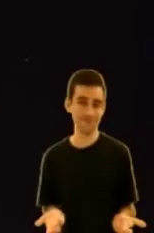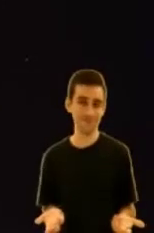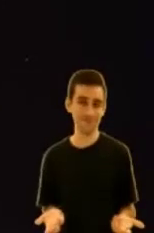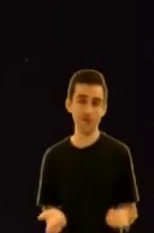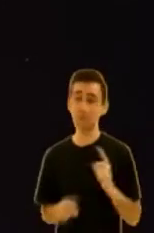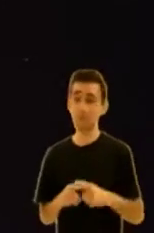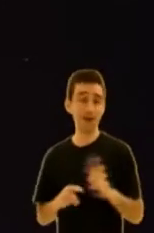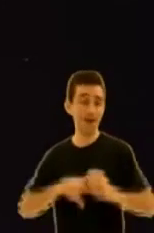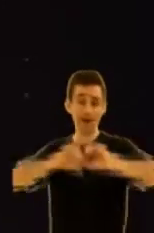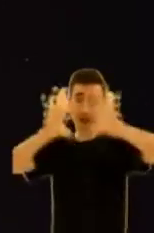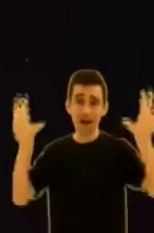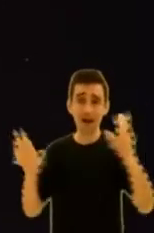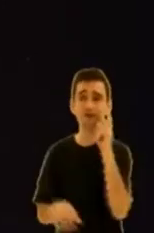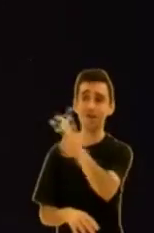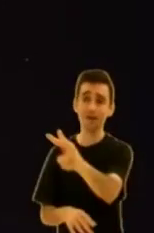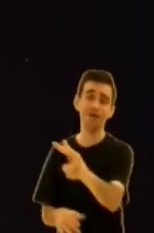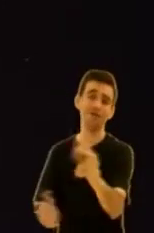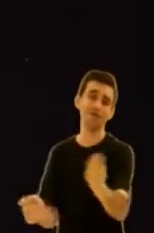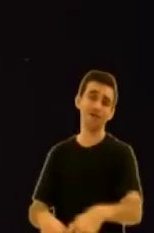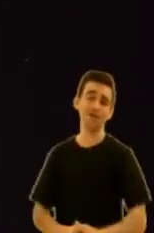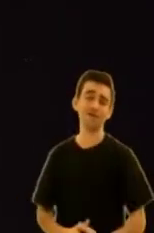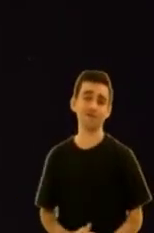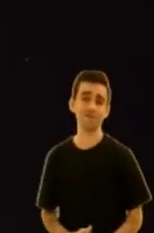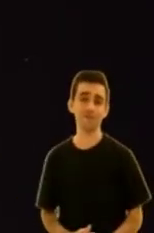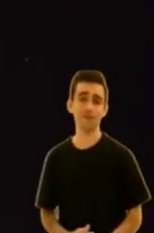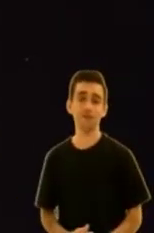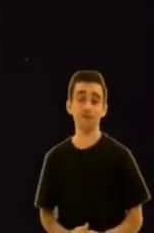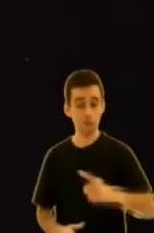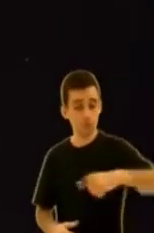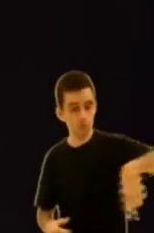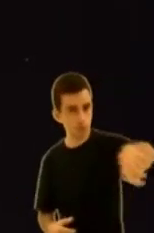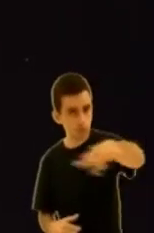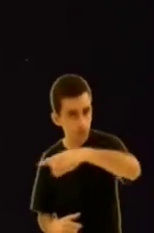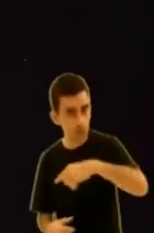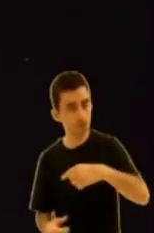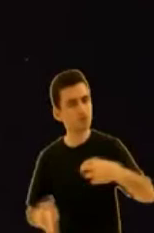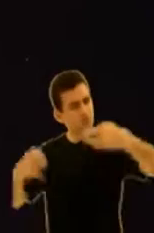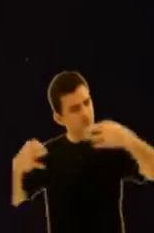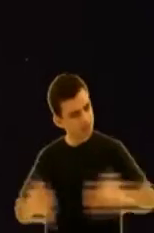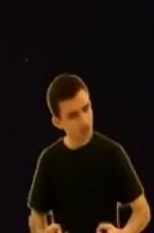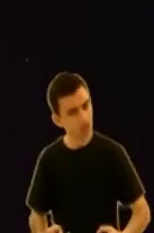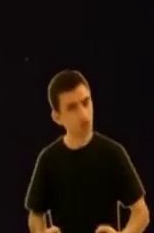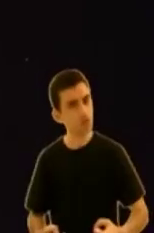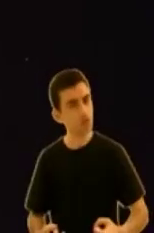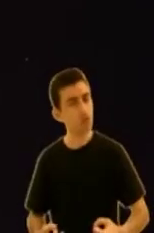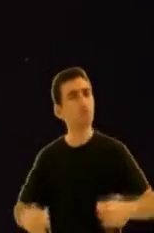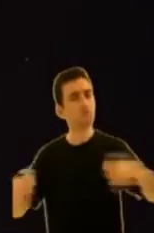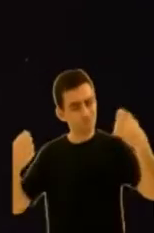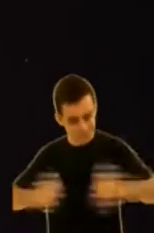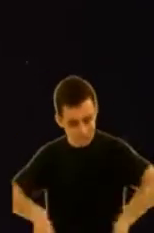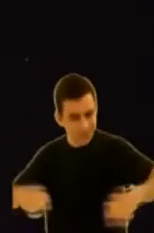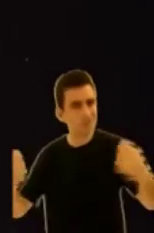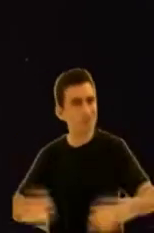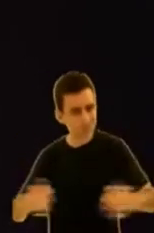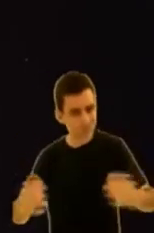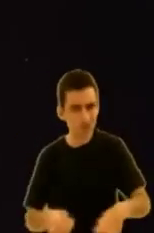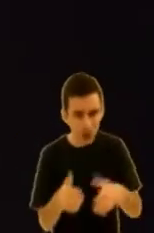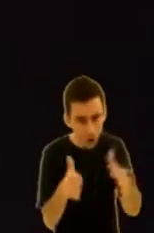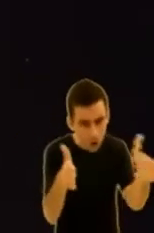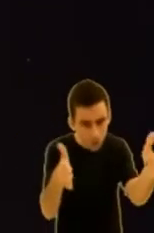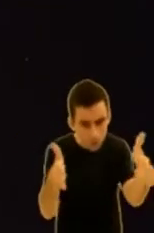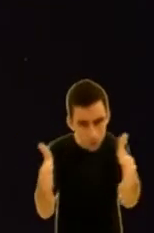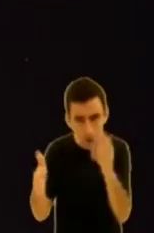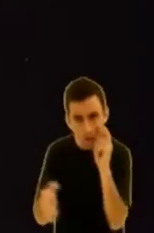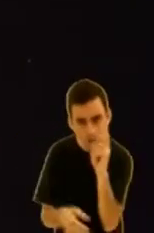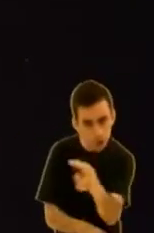forma transparente, de forma republicana. A demanda é justa, o pleito é necessário, o acompanhamento é regular